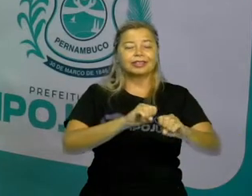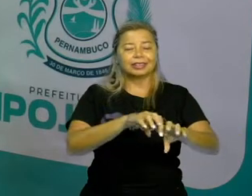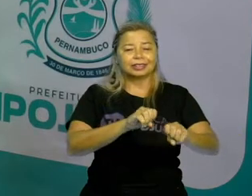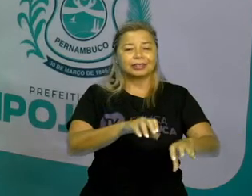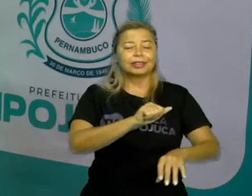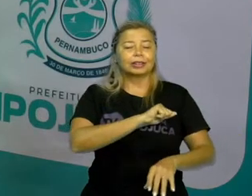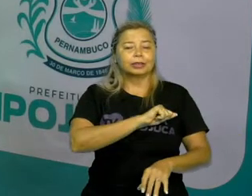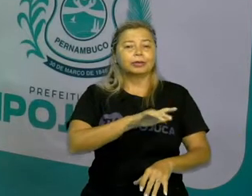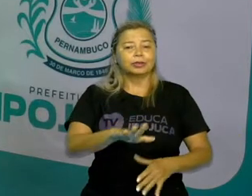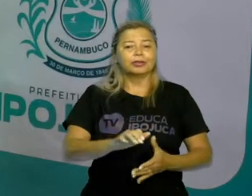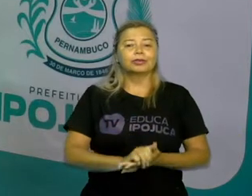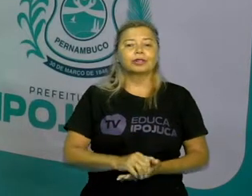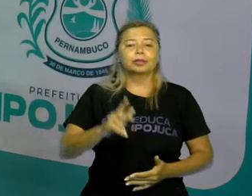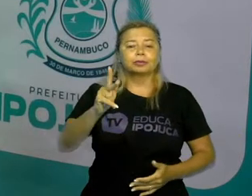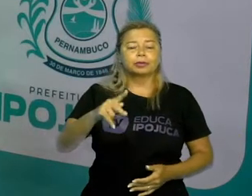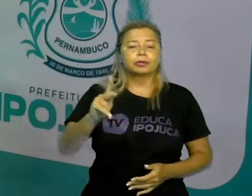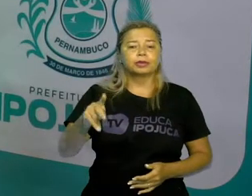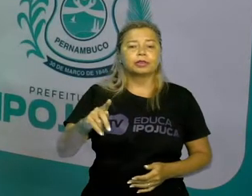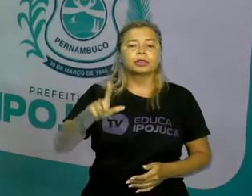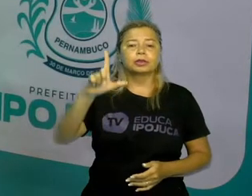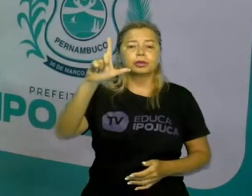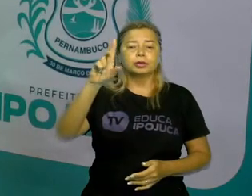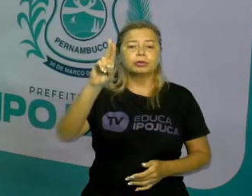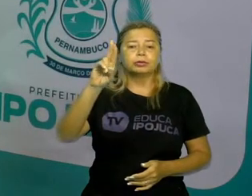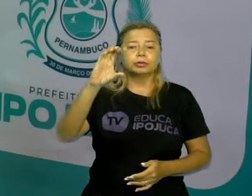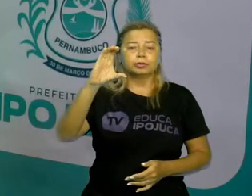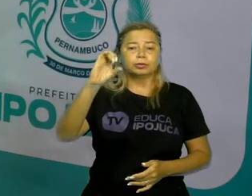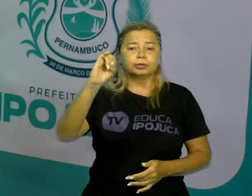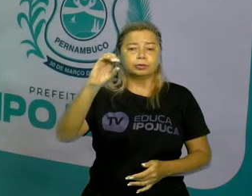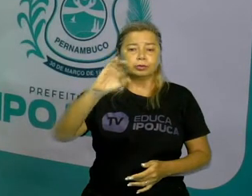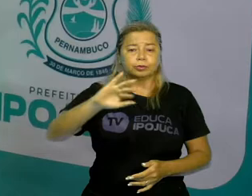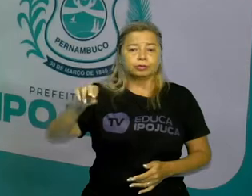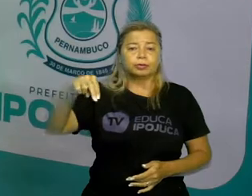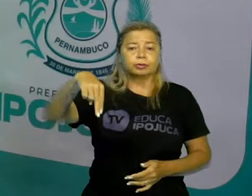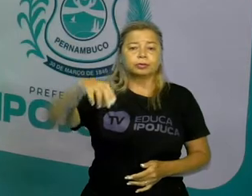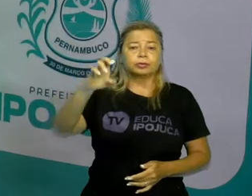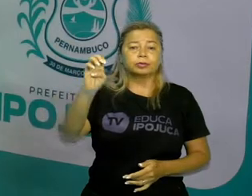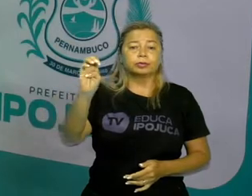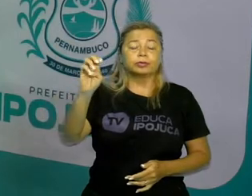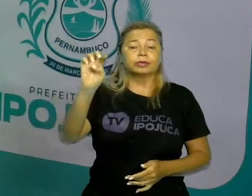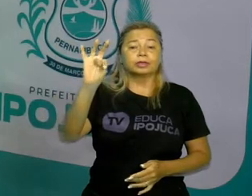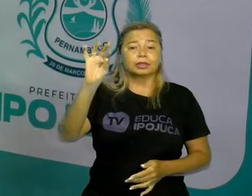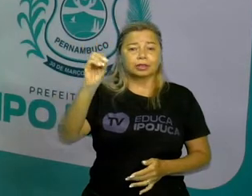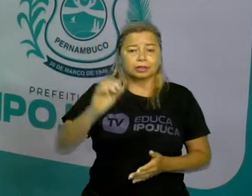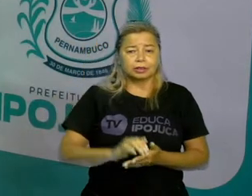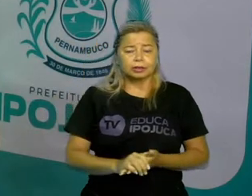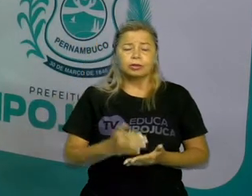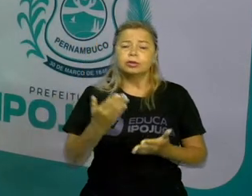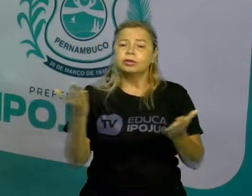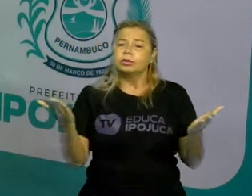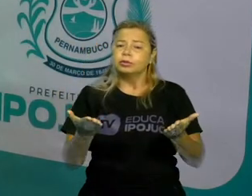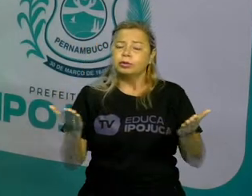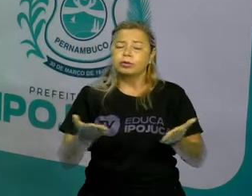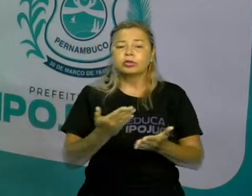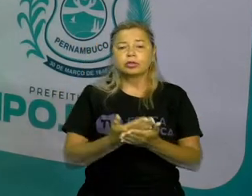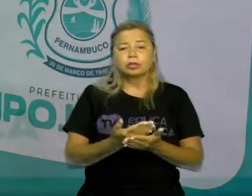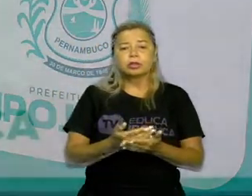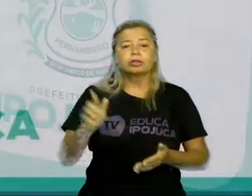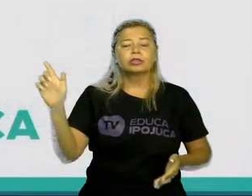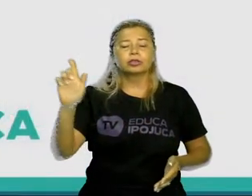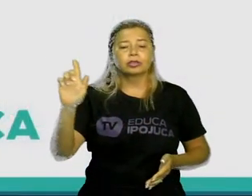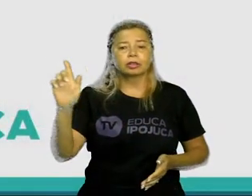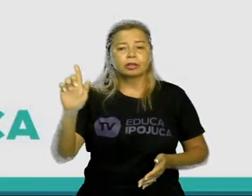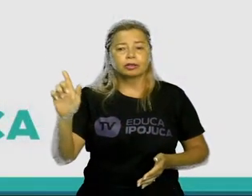Eu sou o professor Lúcio Neto e vamos começar a nossa aula de Geografia. Hoje, a gente vai falar sobre